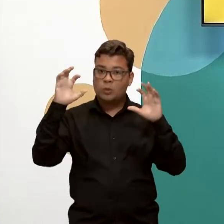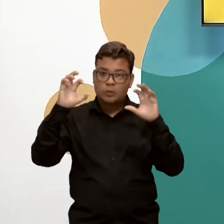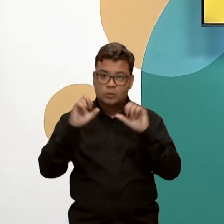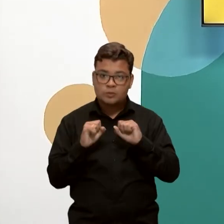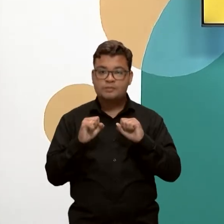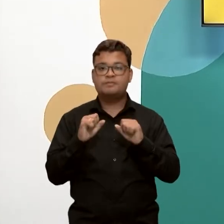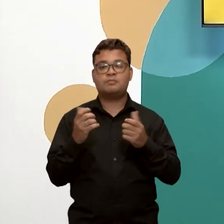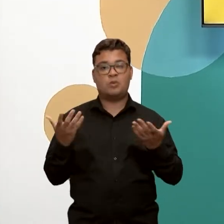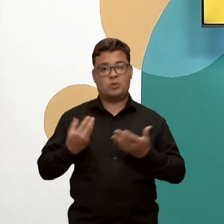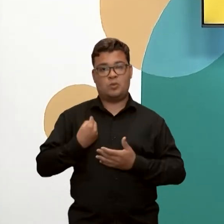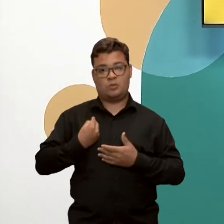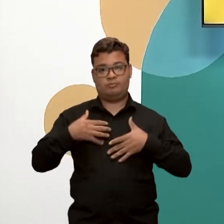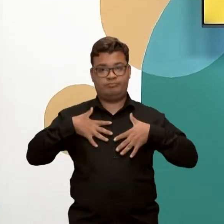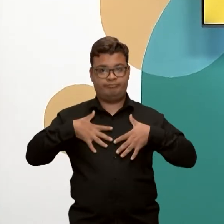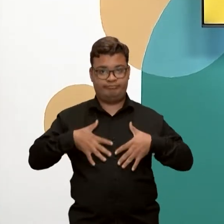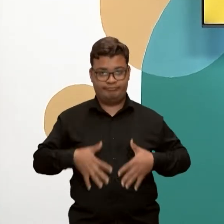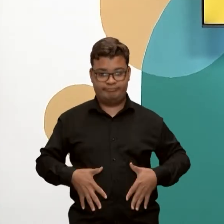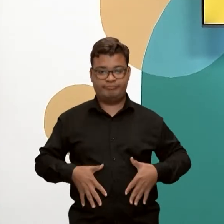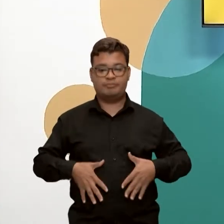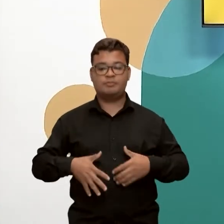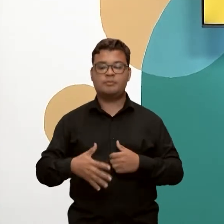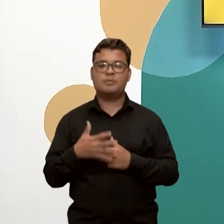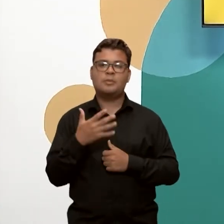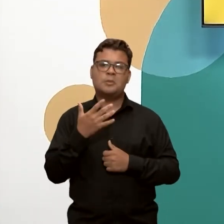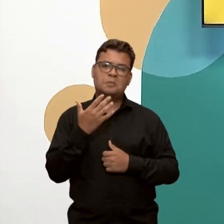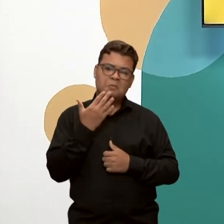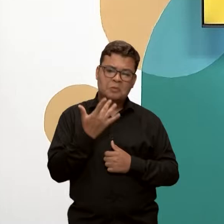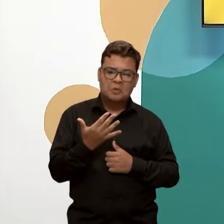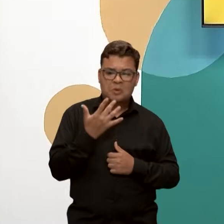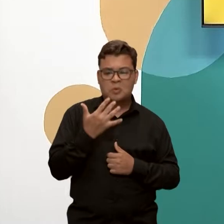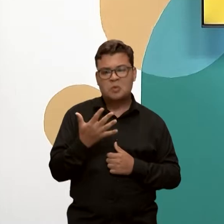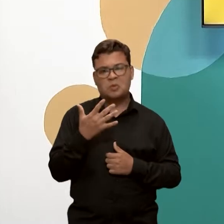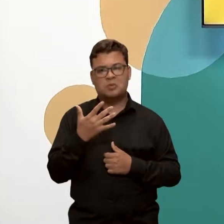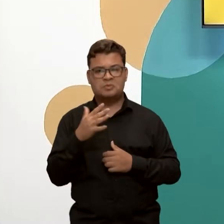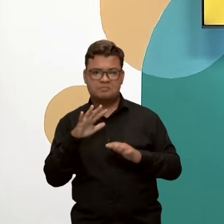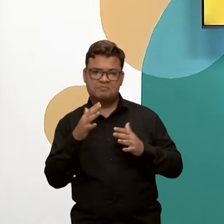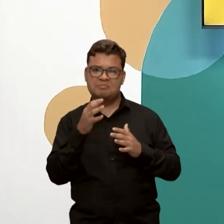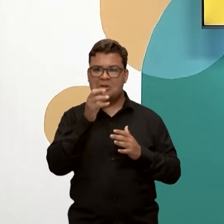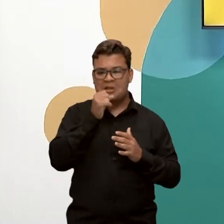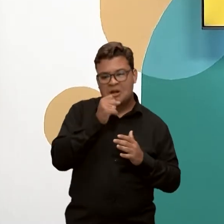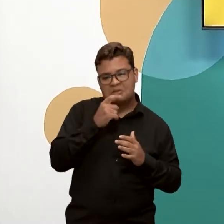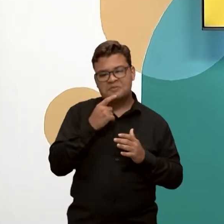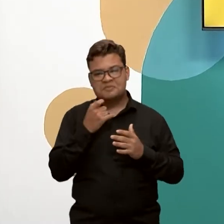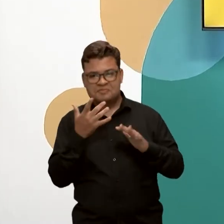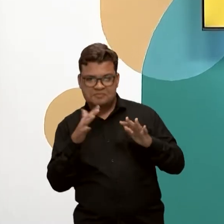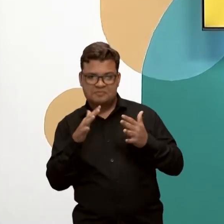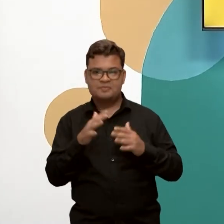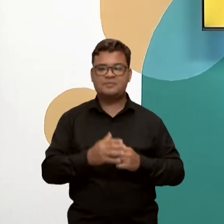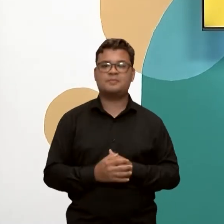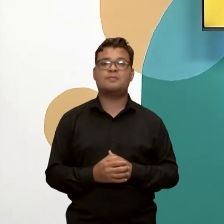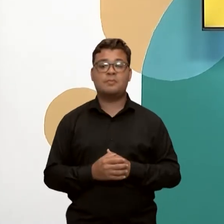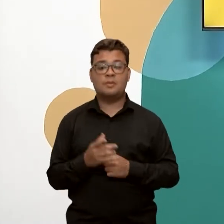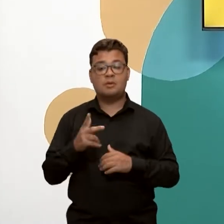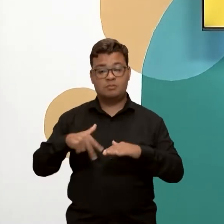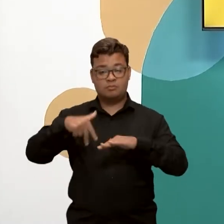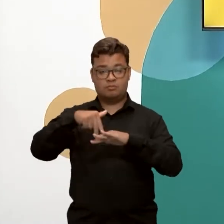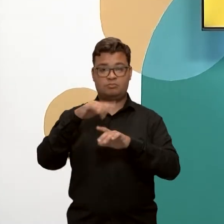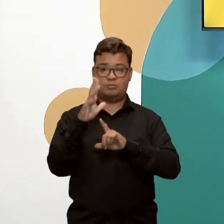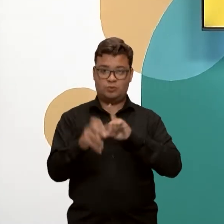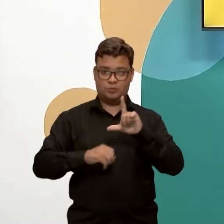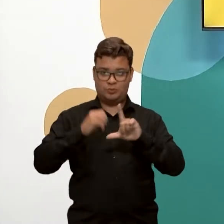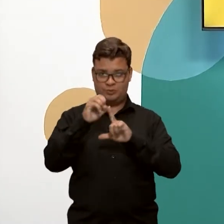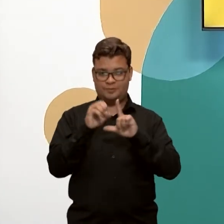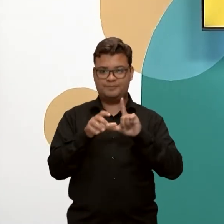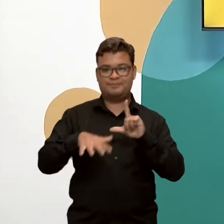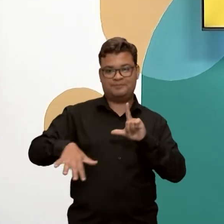escuros. Hoje visto um macacão numa tonalidade salmão. Eu estou aqui em pé no estúdio do Mundo UFG. Atrás